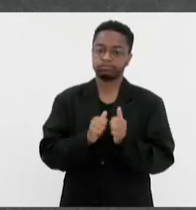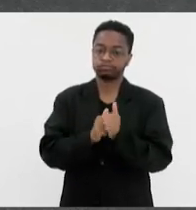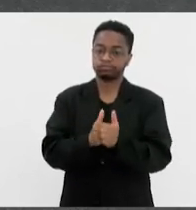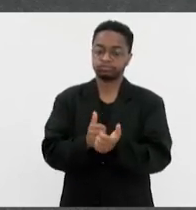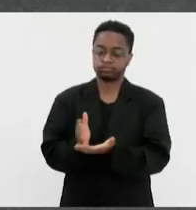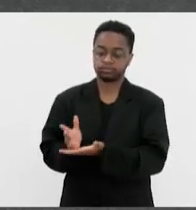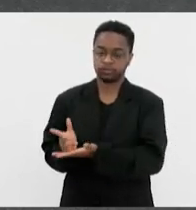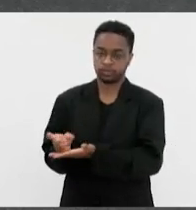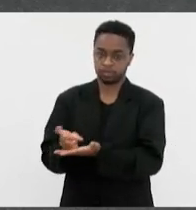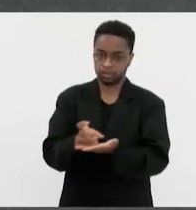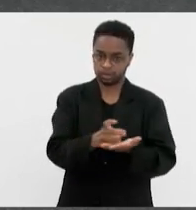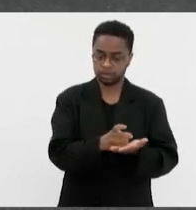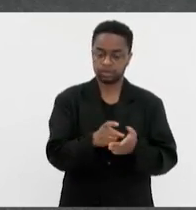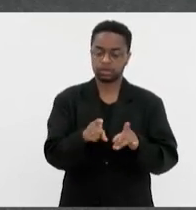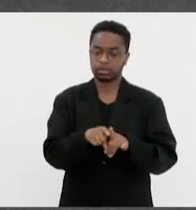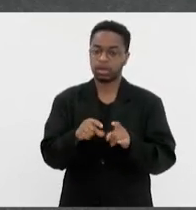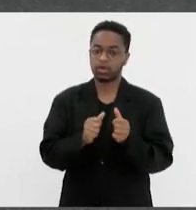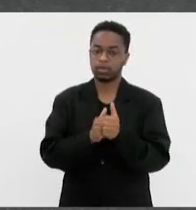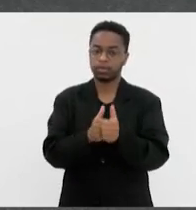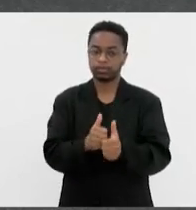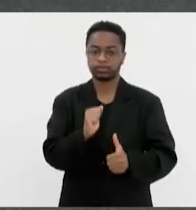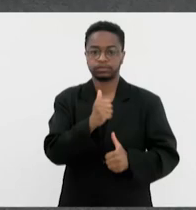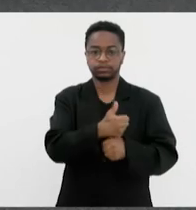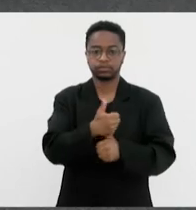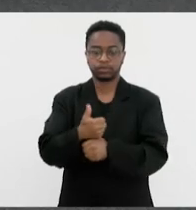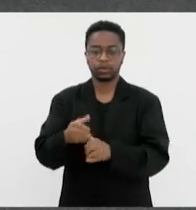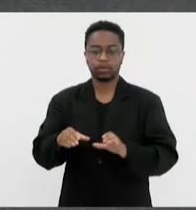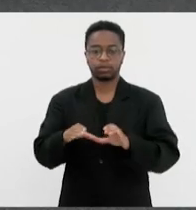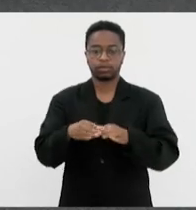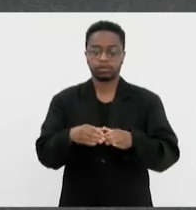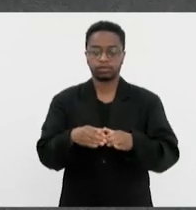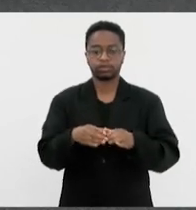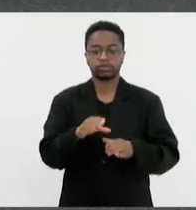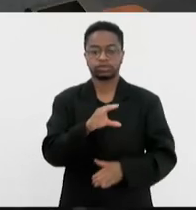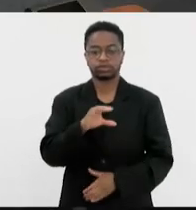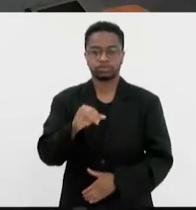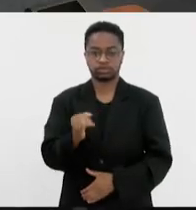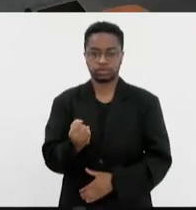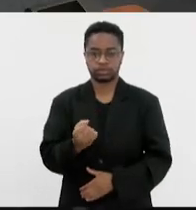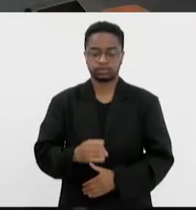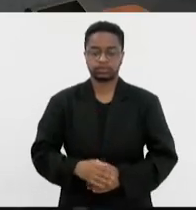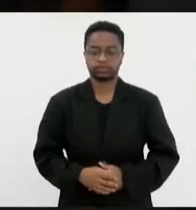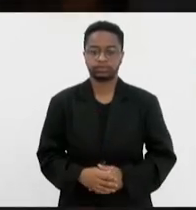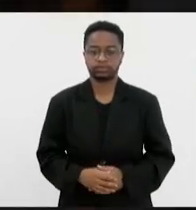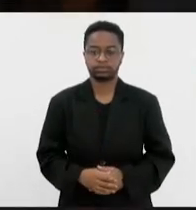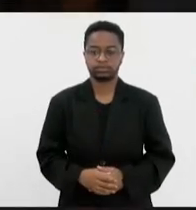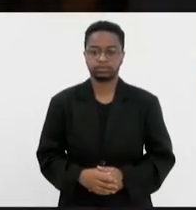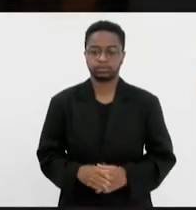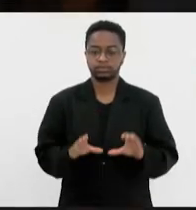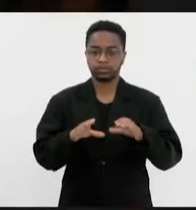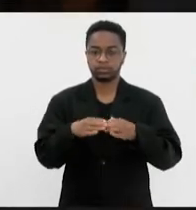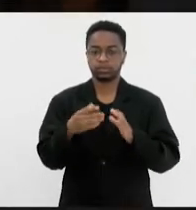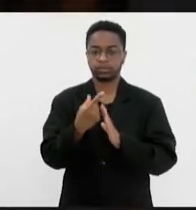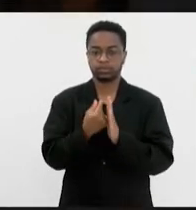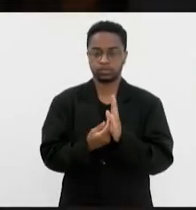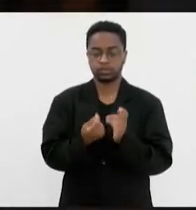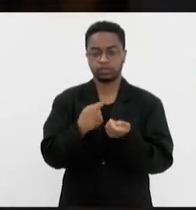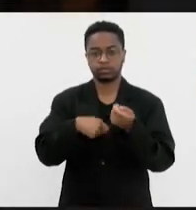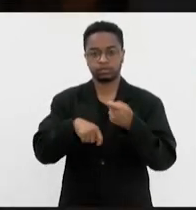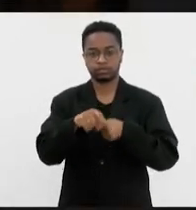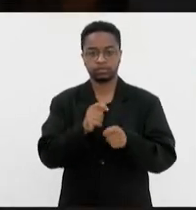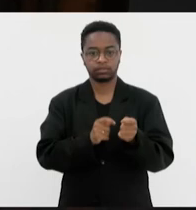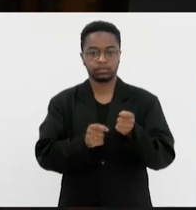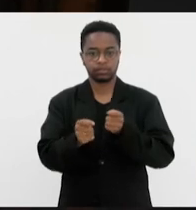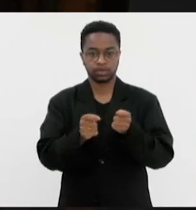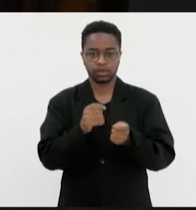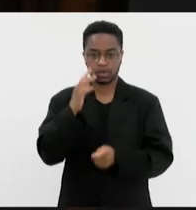o substitutivo da Comissão de Constituição e Justiça. Pela Comissão de Orçamentos, Finanças, Fiscalização